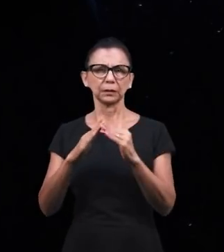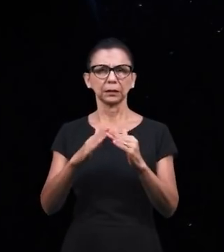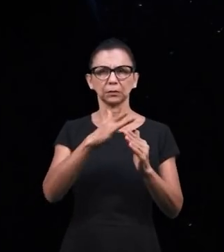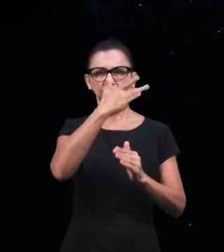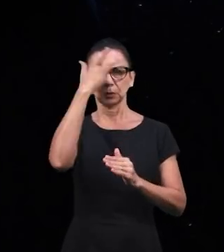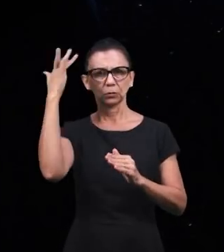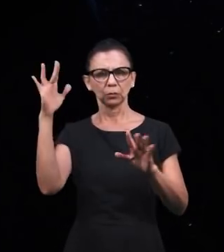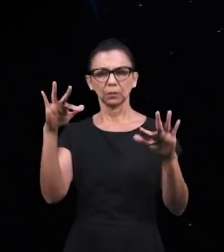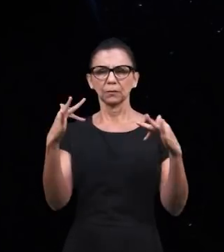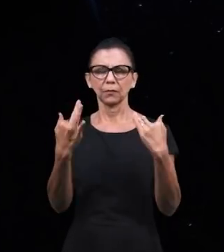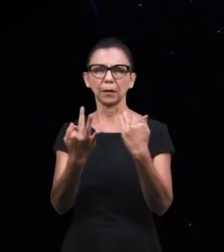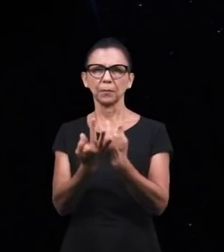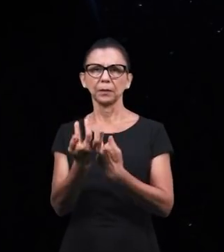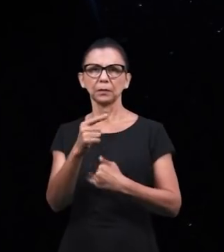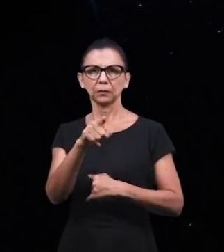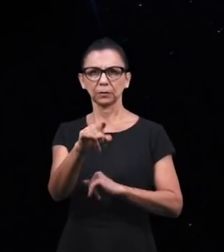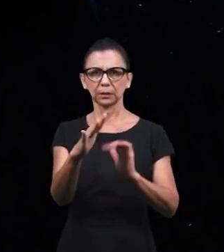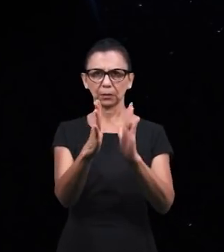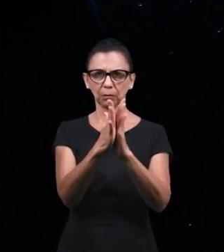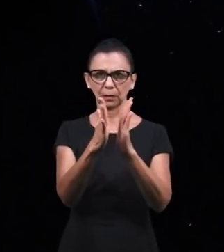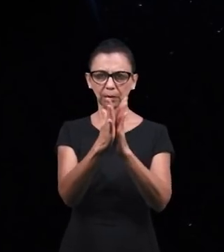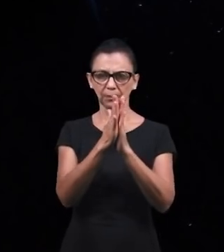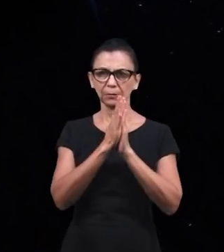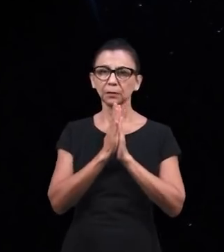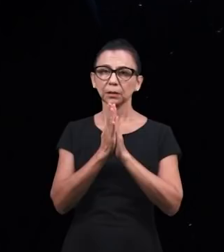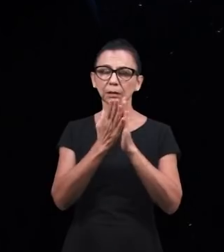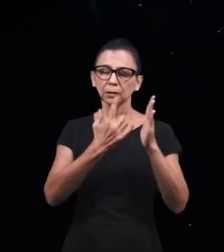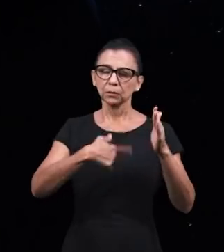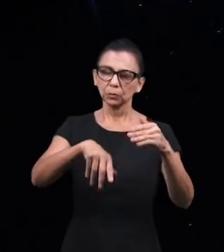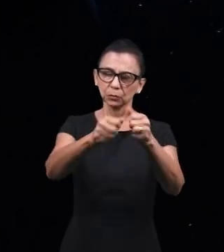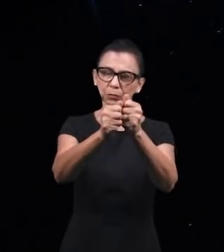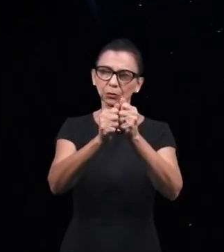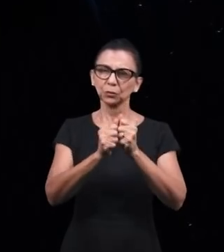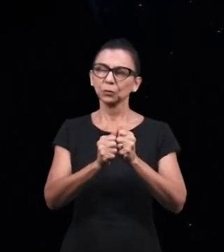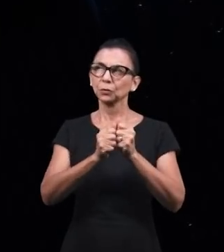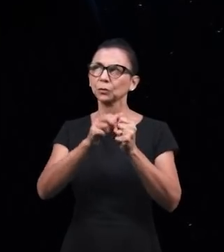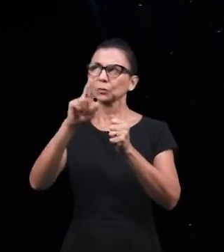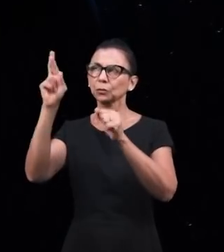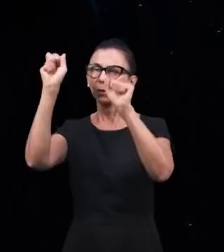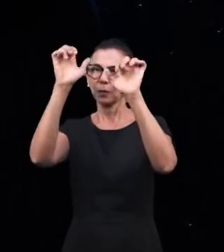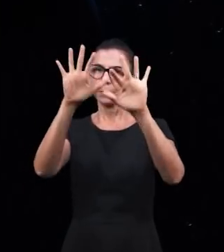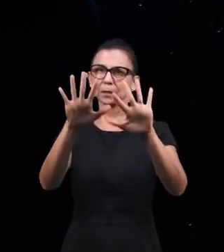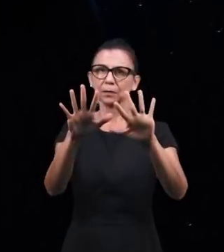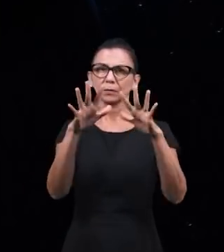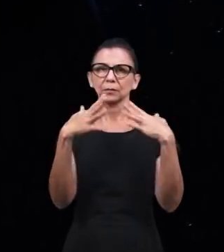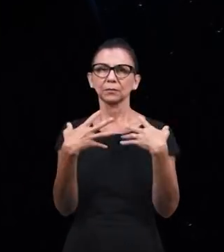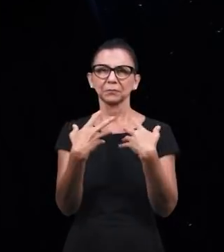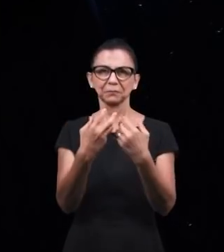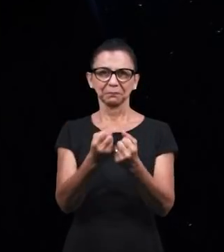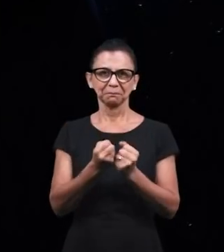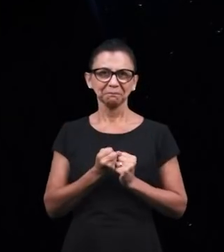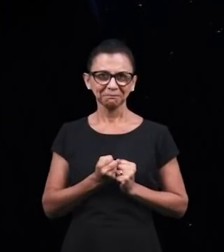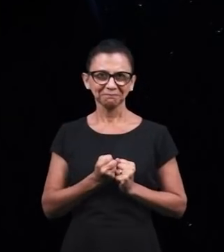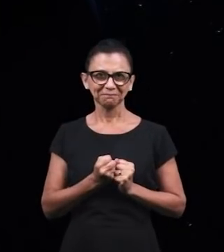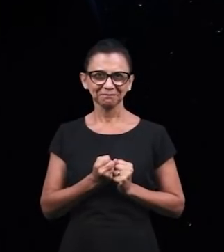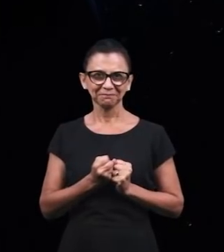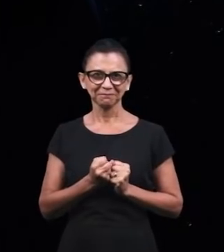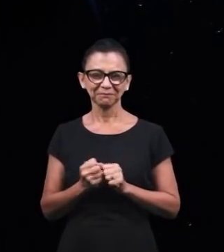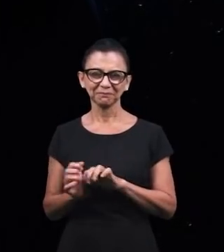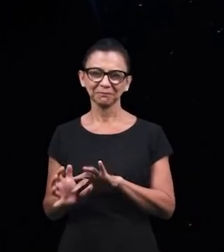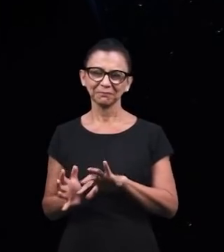vizinhos, parentes, pessoas por quem você está orando. E juntos receberemos uma grande bênção do Senhor.